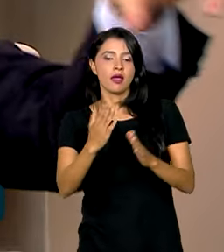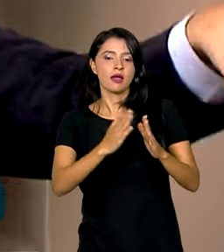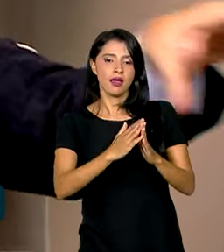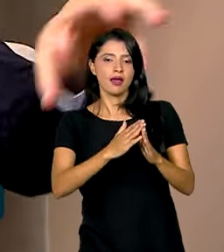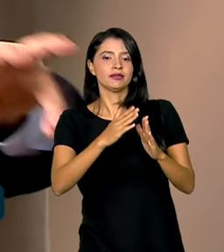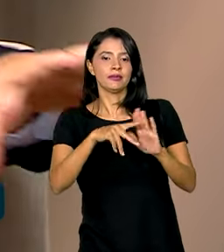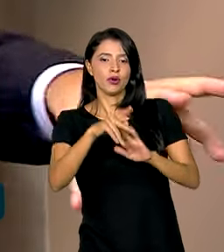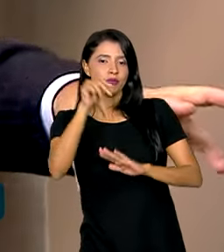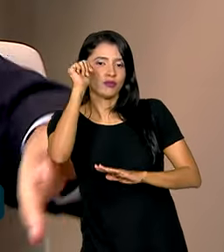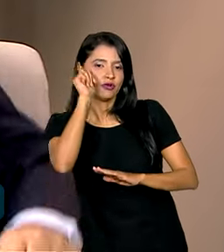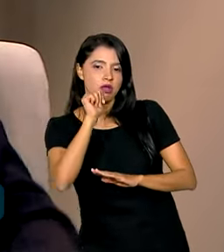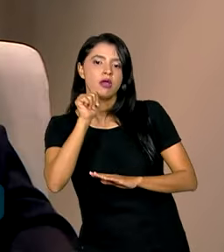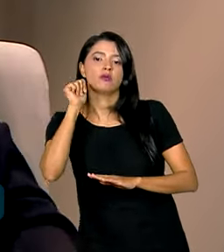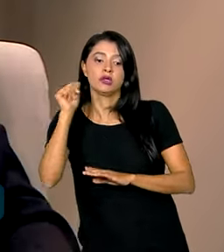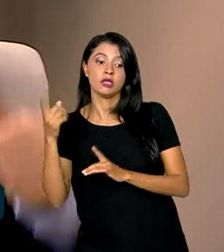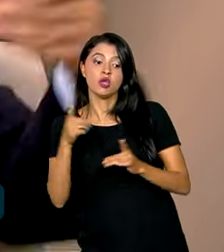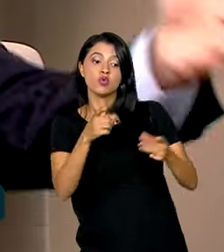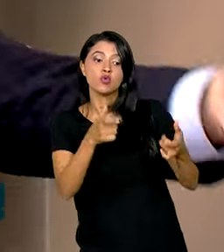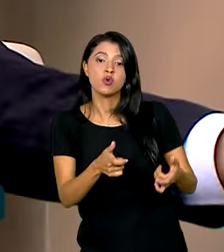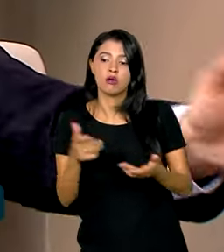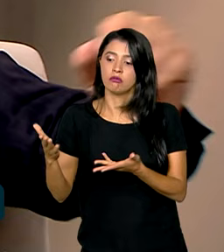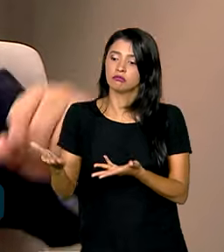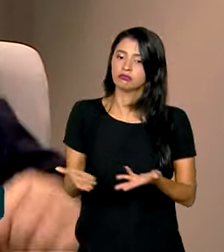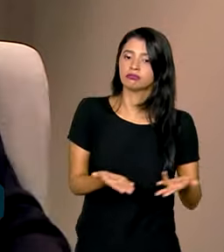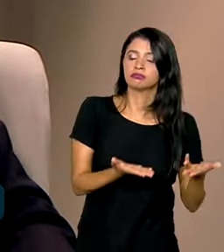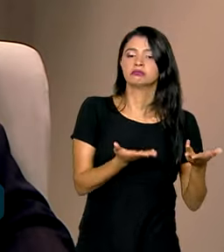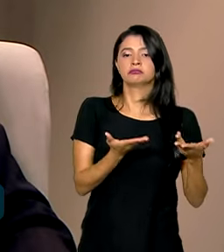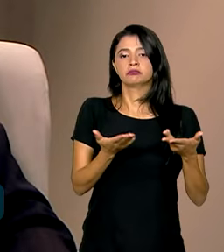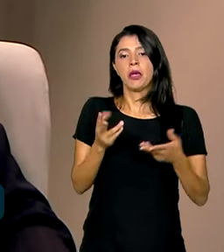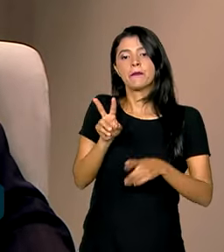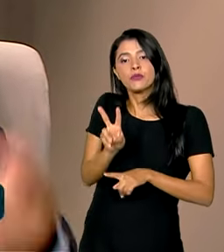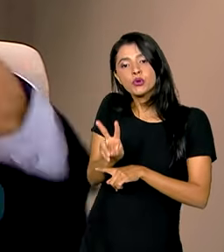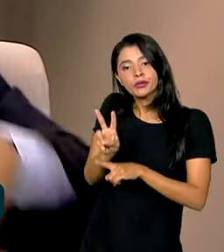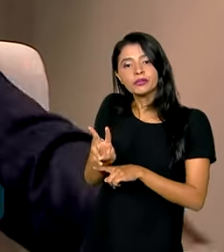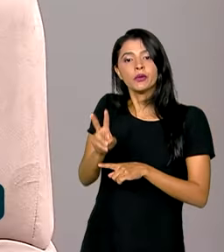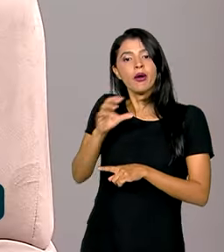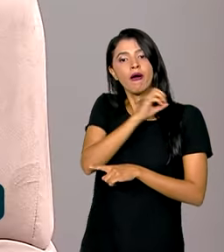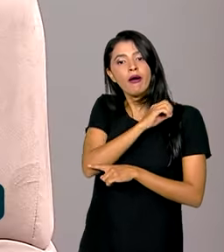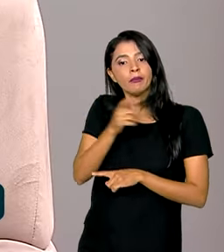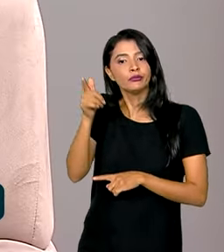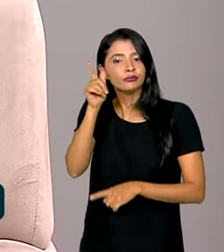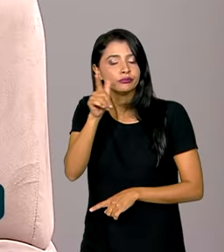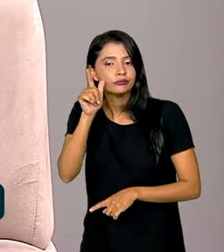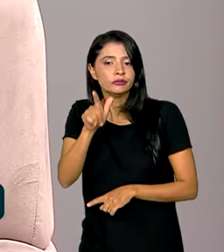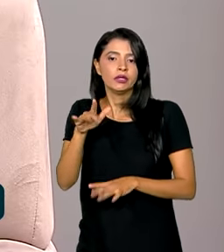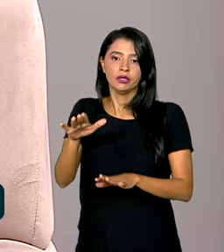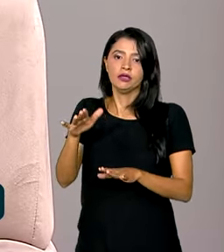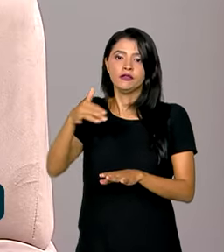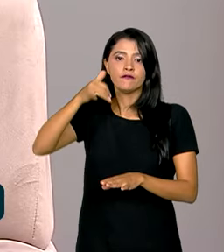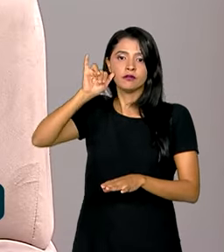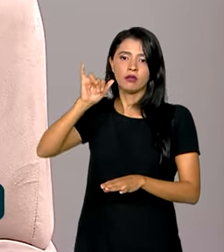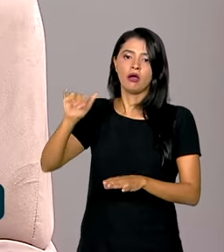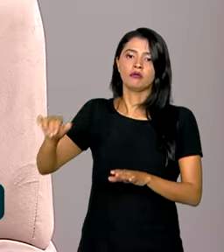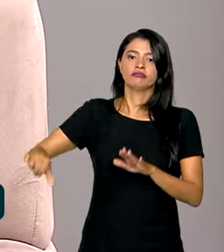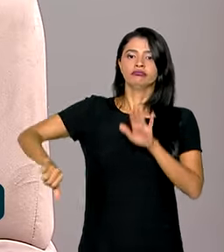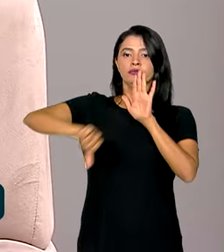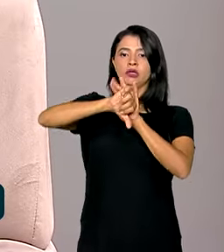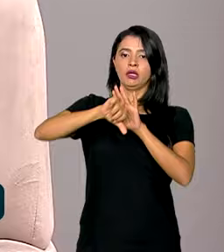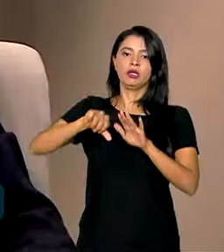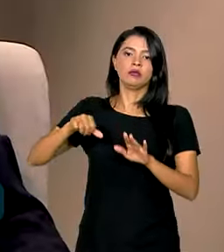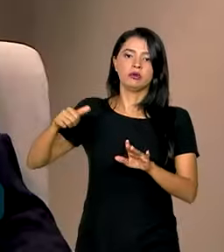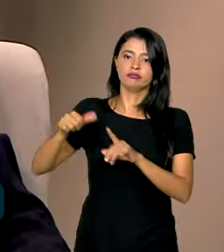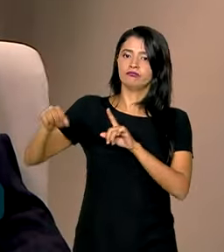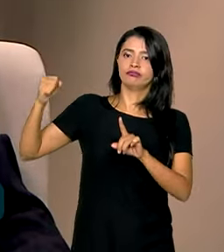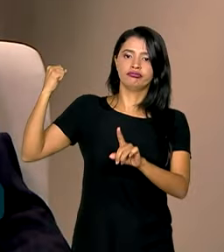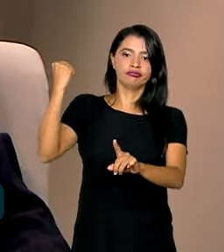mulheres poderem ter espaços de atendimento, para obter as medidas protetivas com mais velocidade e impedir, portanto, o crime também, para os crimes serem